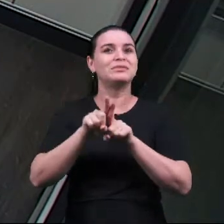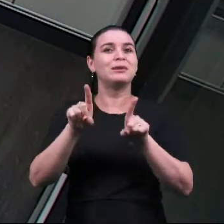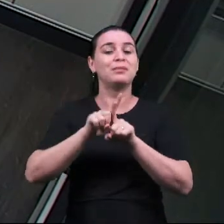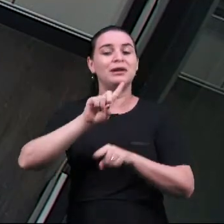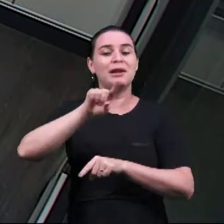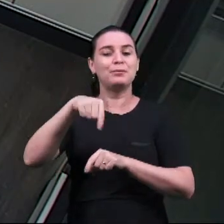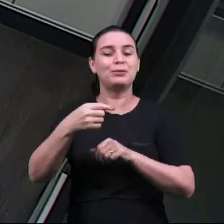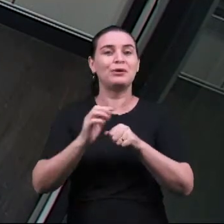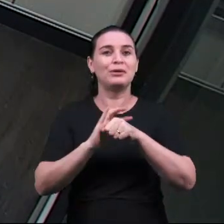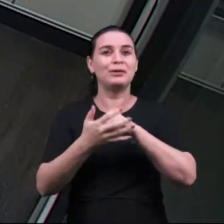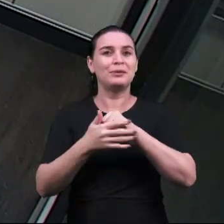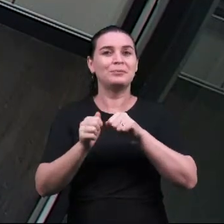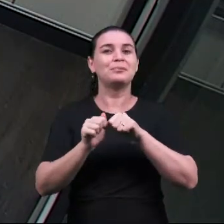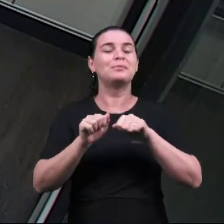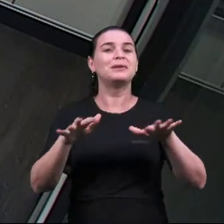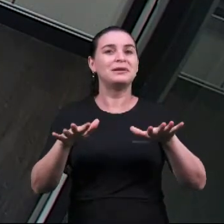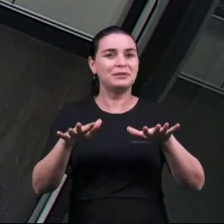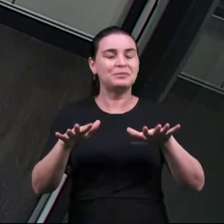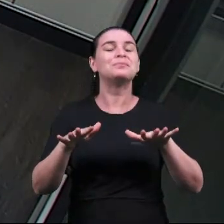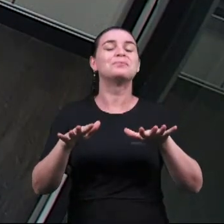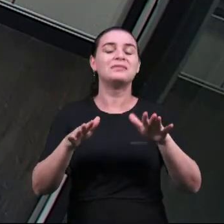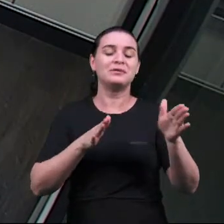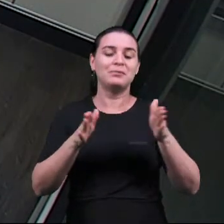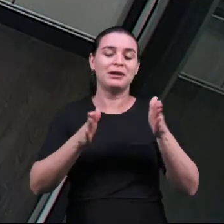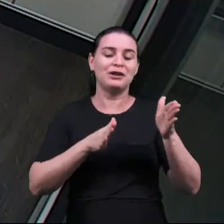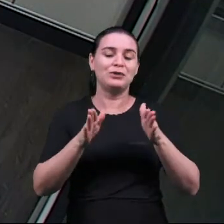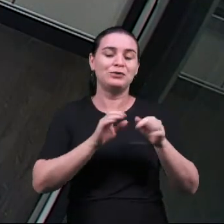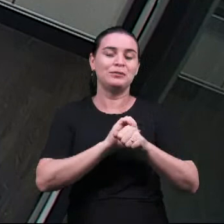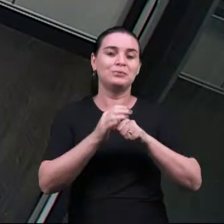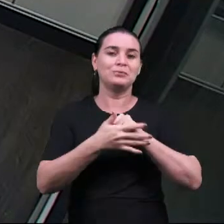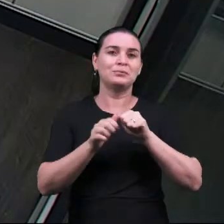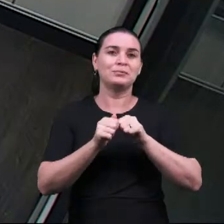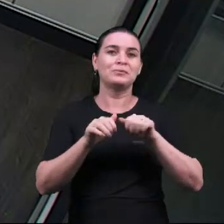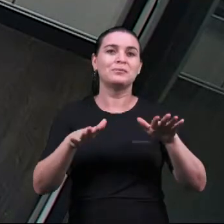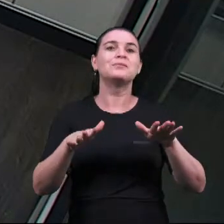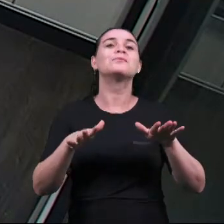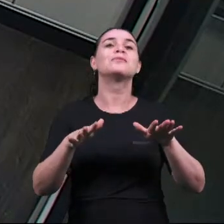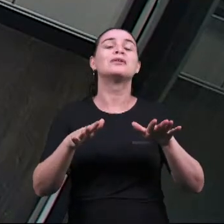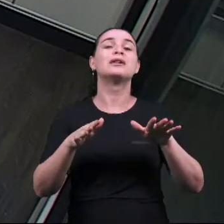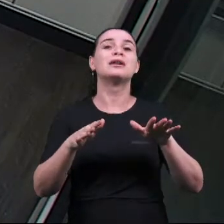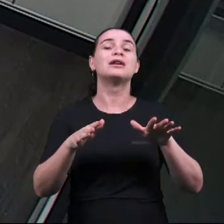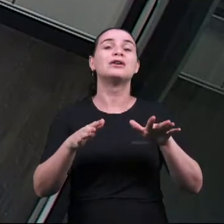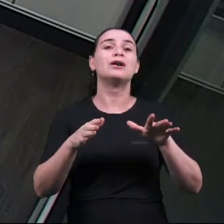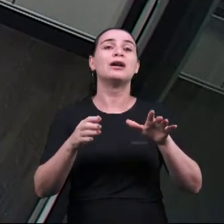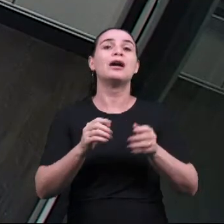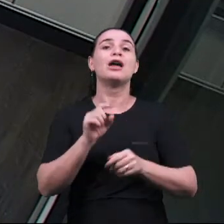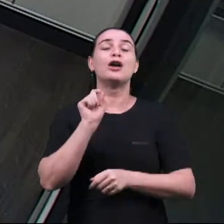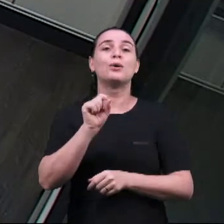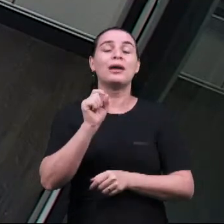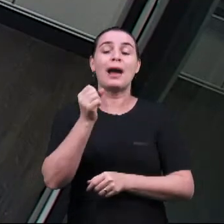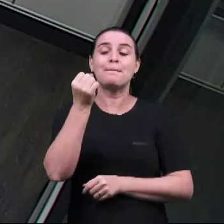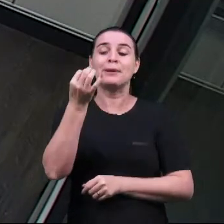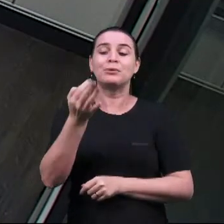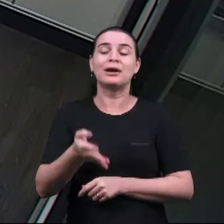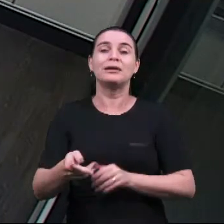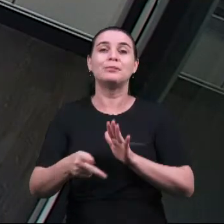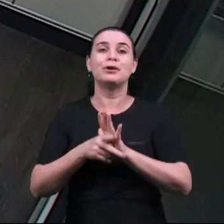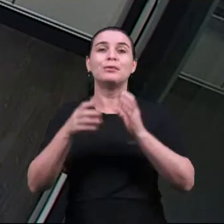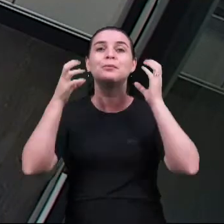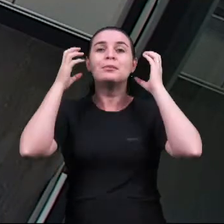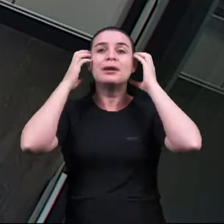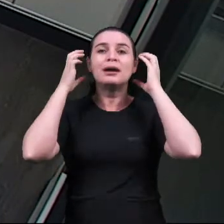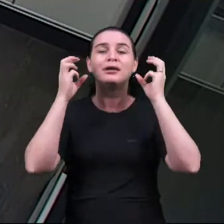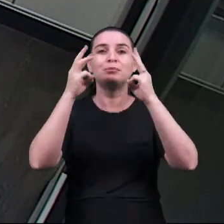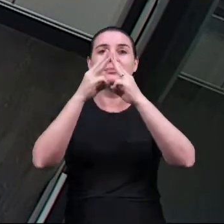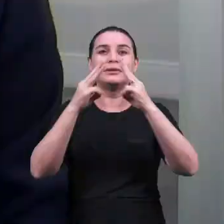pós-pandemia, que não acabou, né? Mas nessa fase foi essa coluna nova que surgiu, que é a Madrugada pela rádio, que é uma das